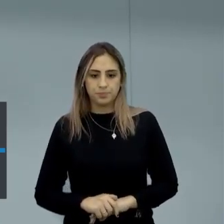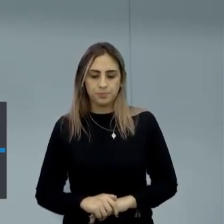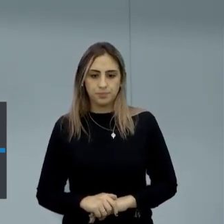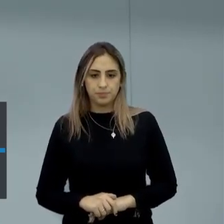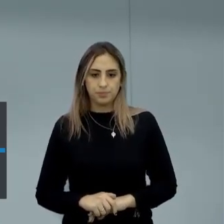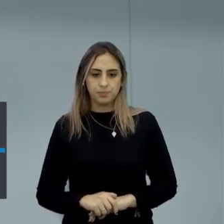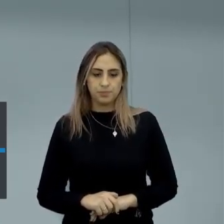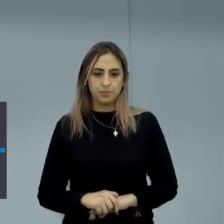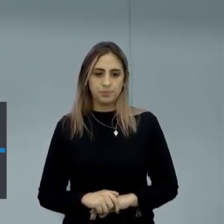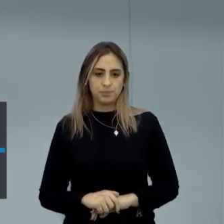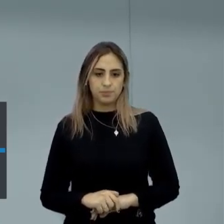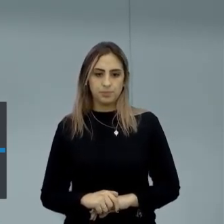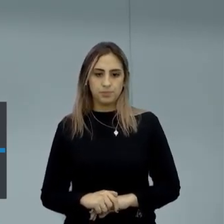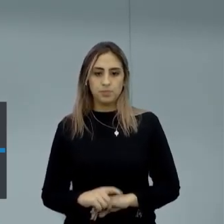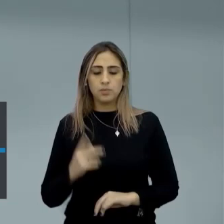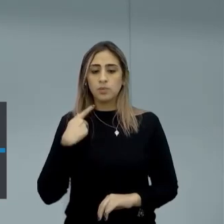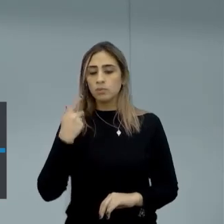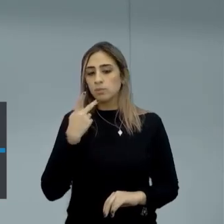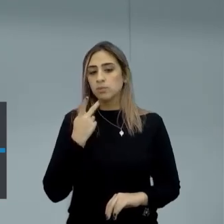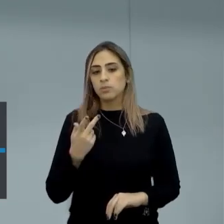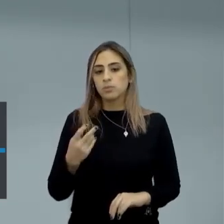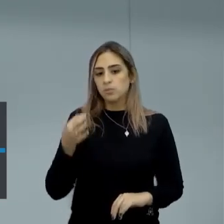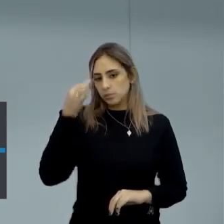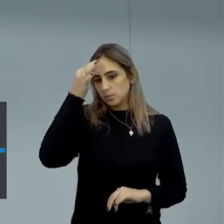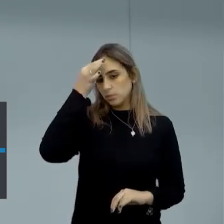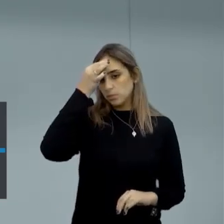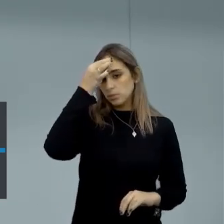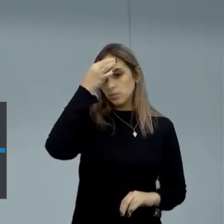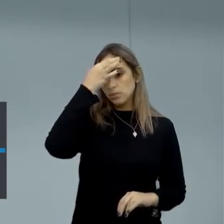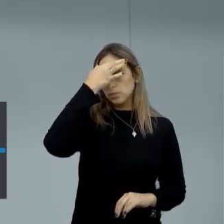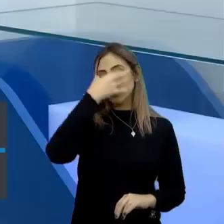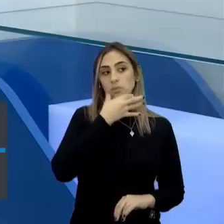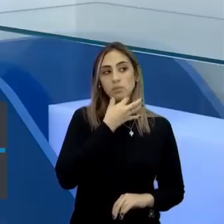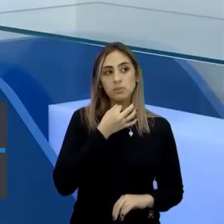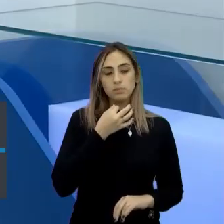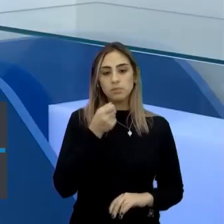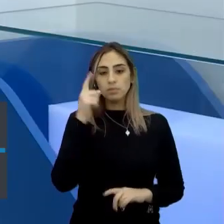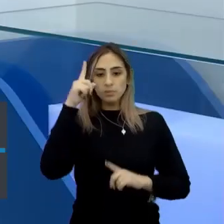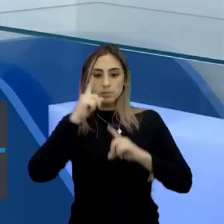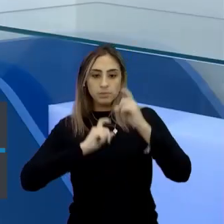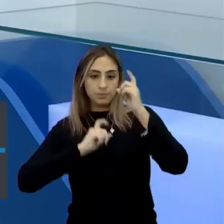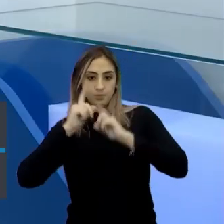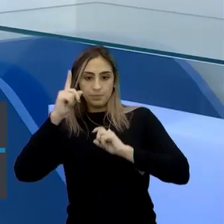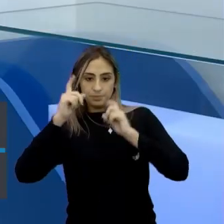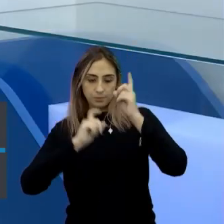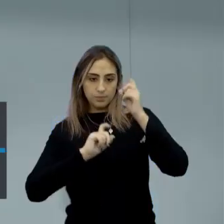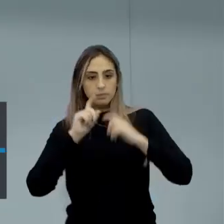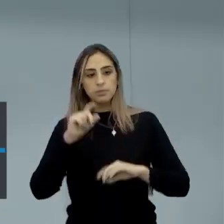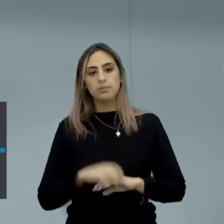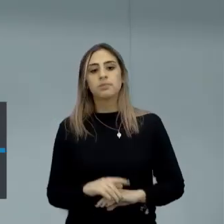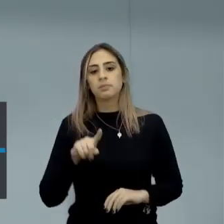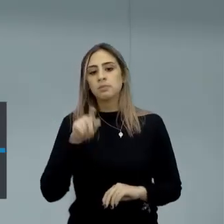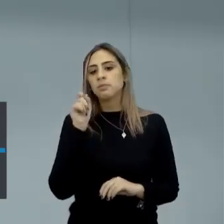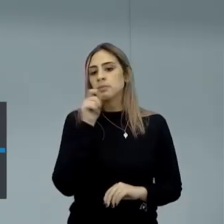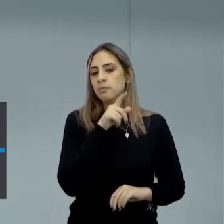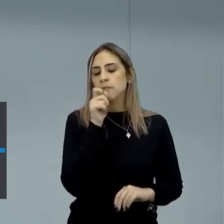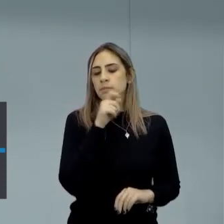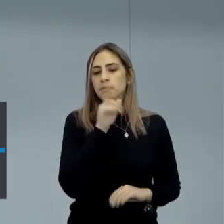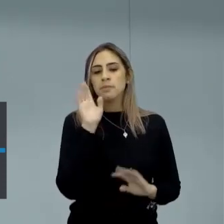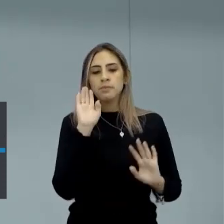eu vou falar a cara, mas é no bom sentido. A cara, né, o rosto, a expressão desse comediante